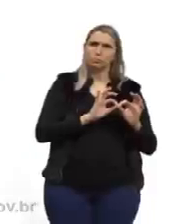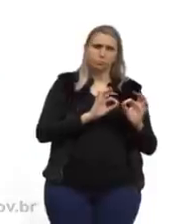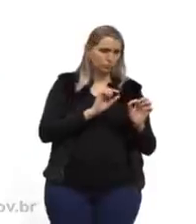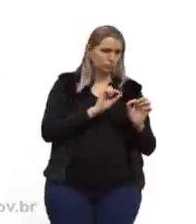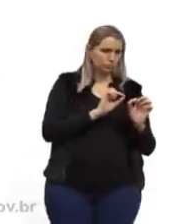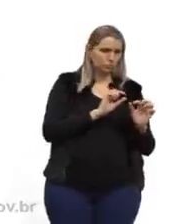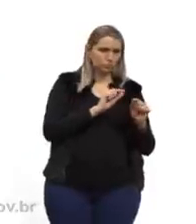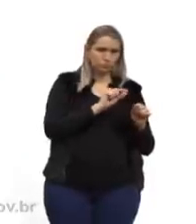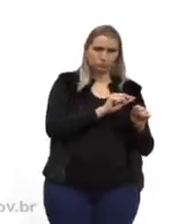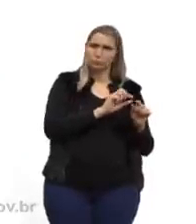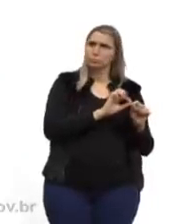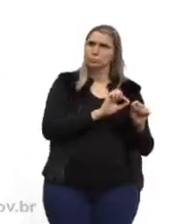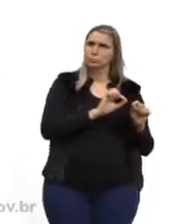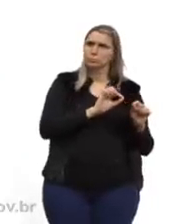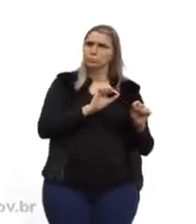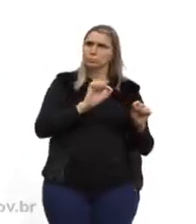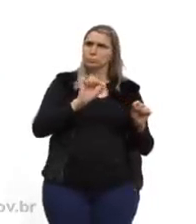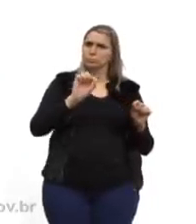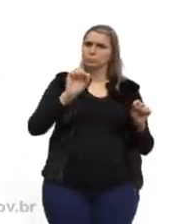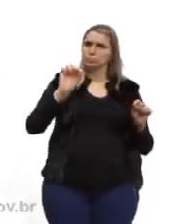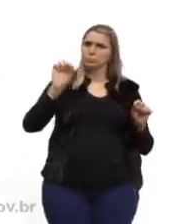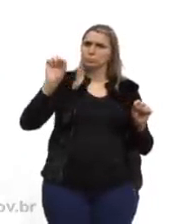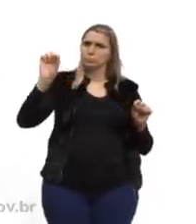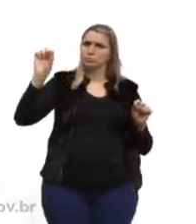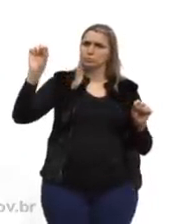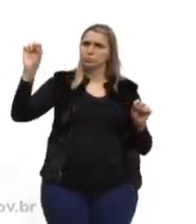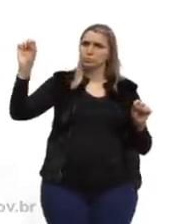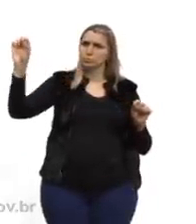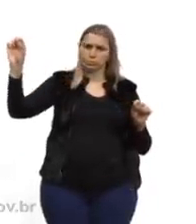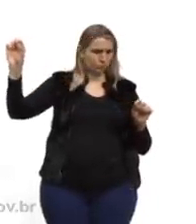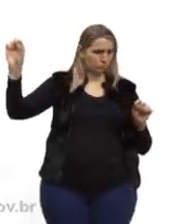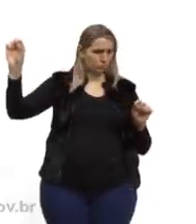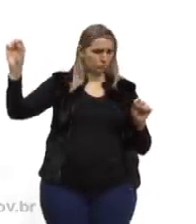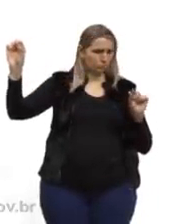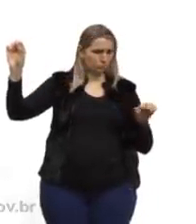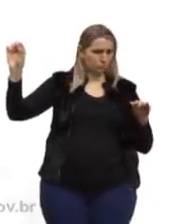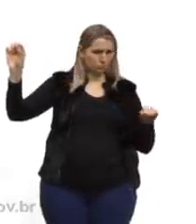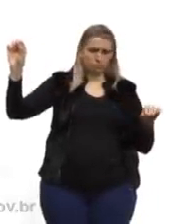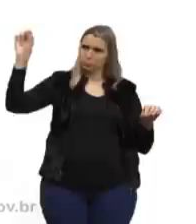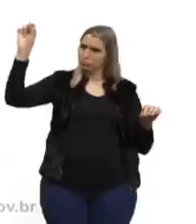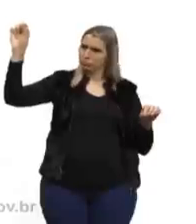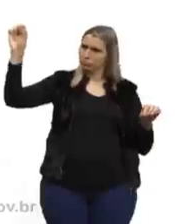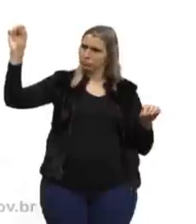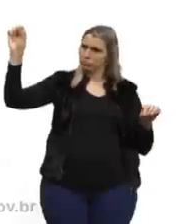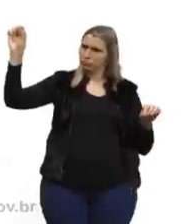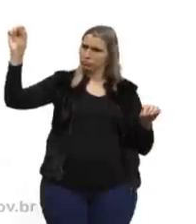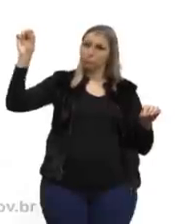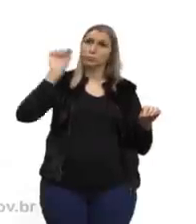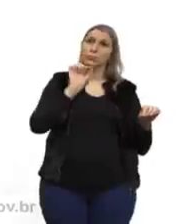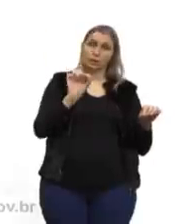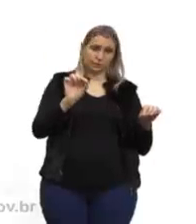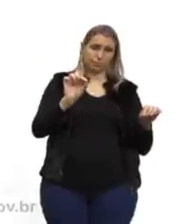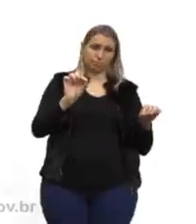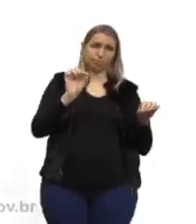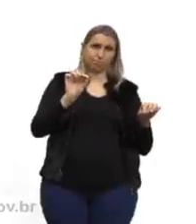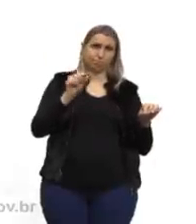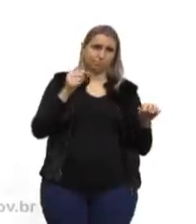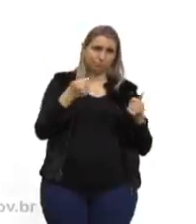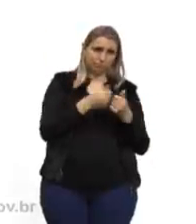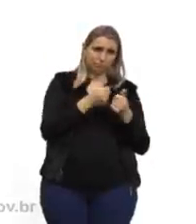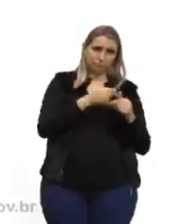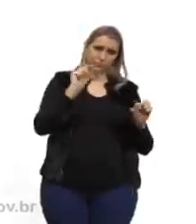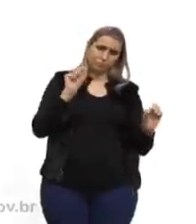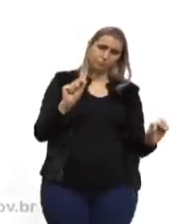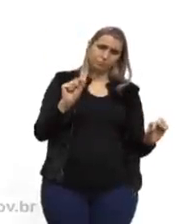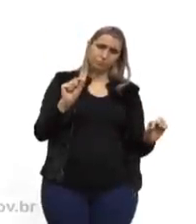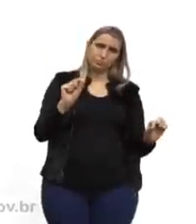ponto e o fio que foi preso ao solo e o poste mais próximo a ele. O que, que nós fizemos?